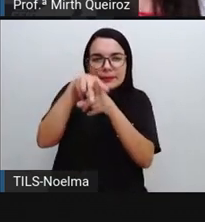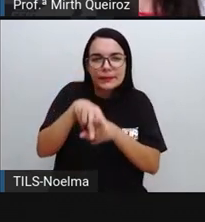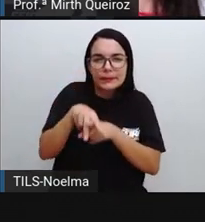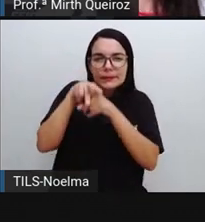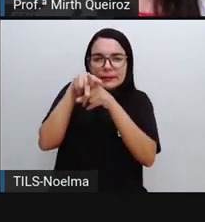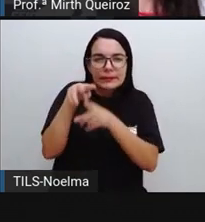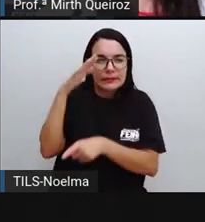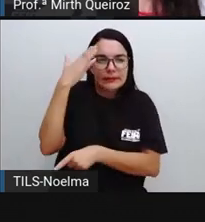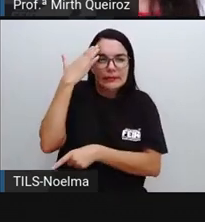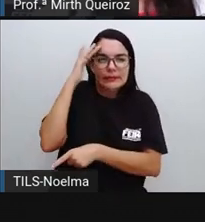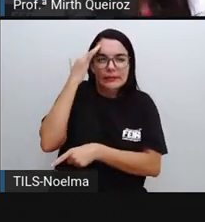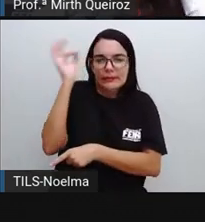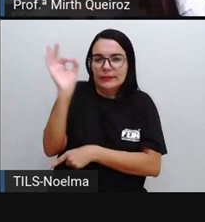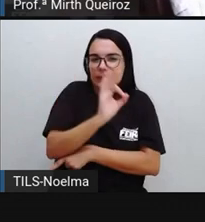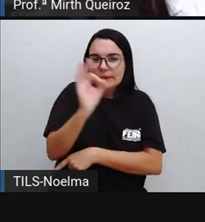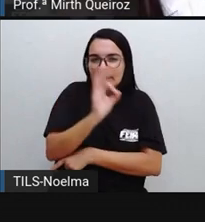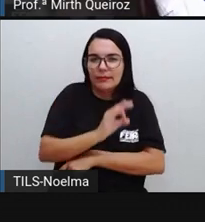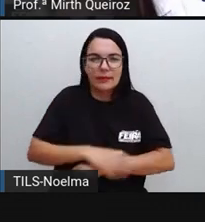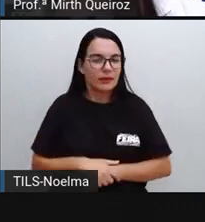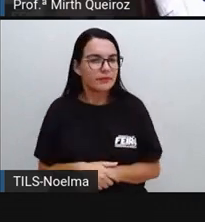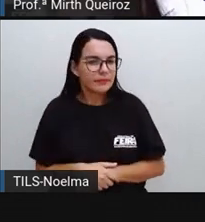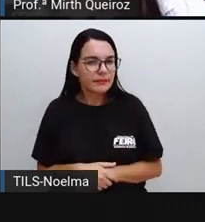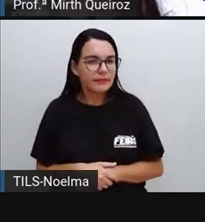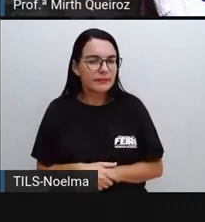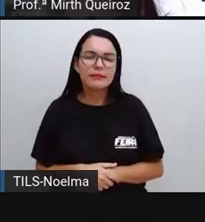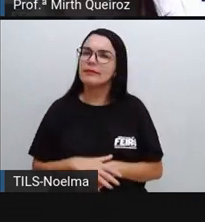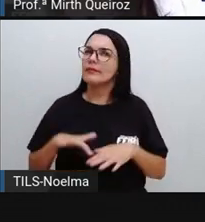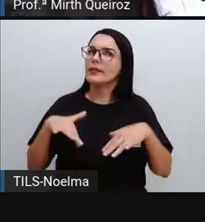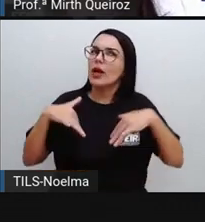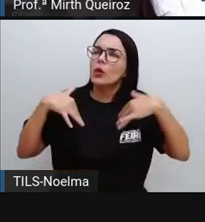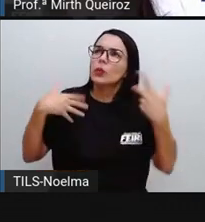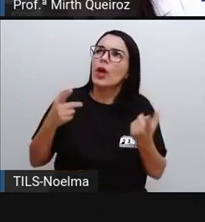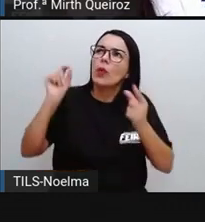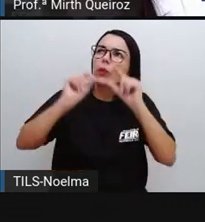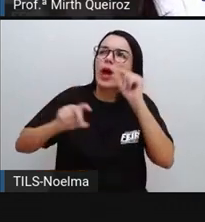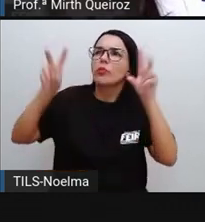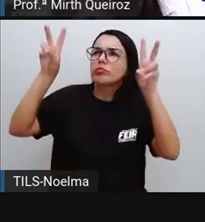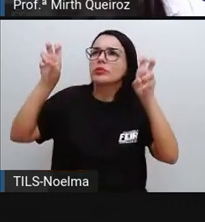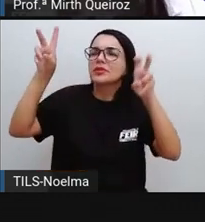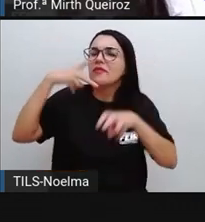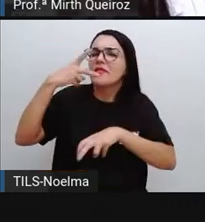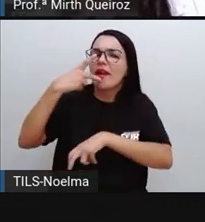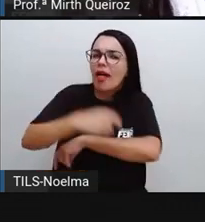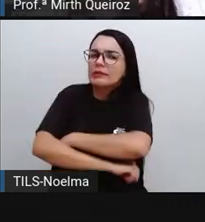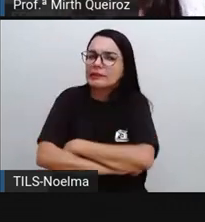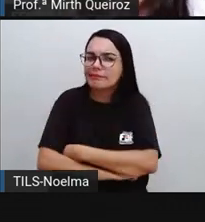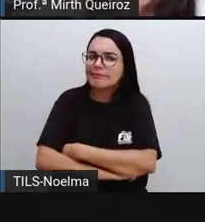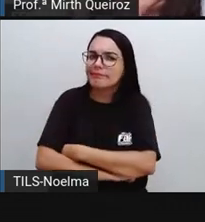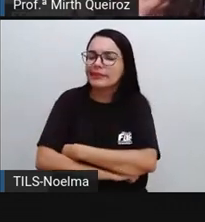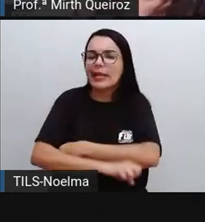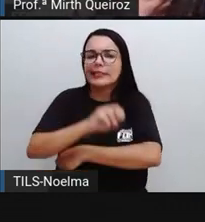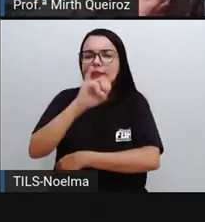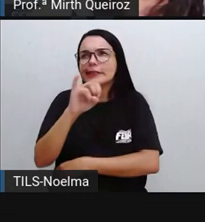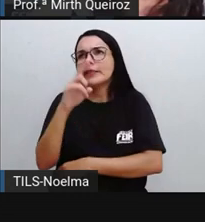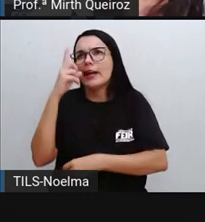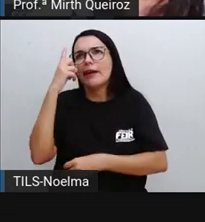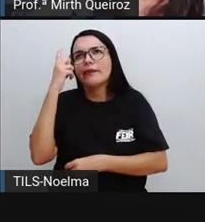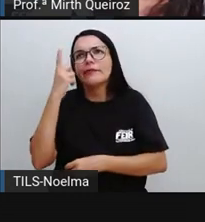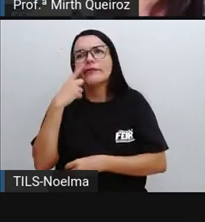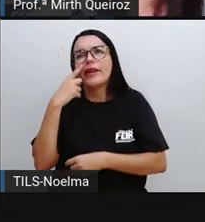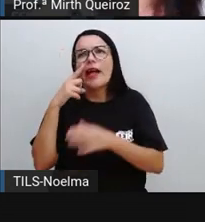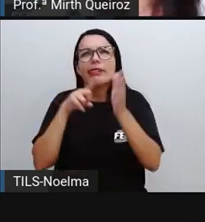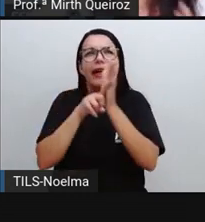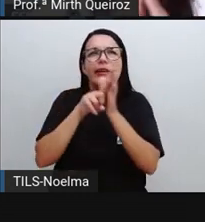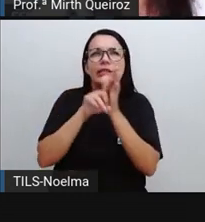Incompreendidas. Sobre o que será que esse texto vai falar? Se a gente for analisar somente o